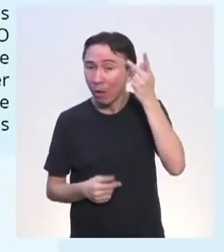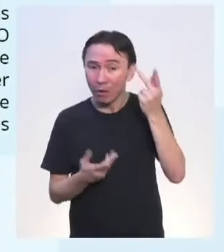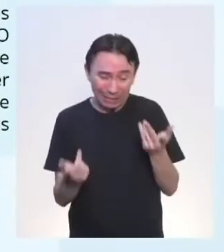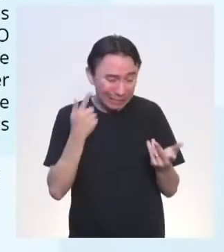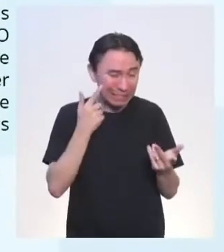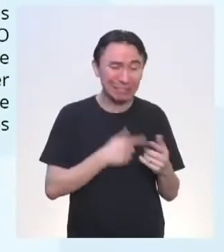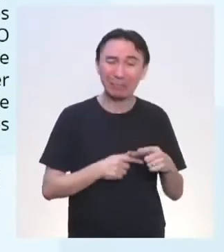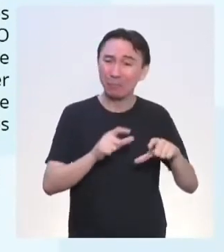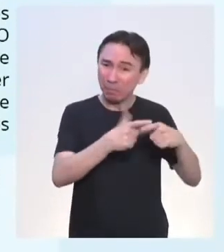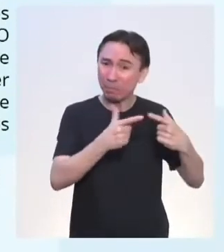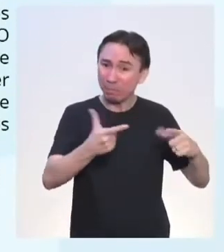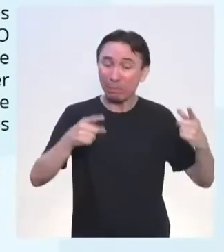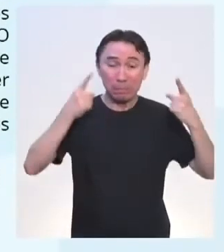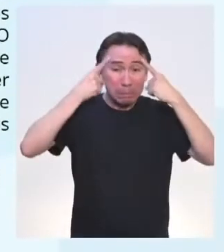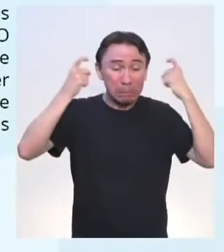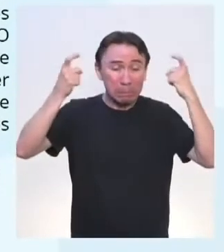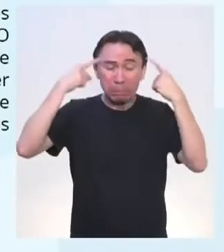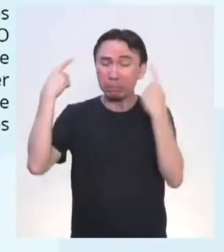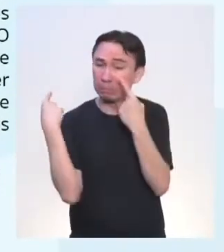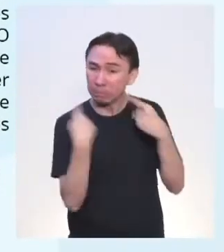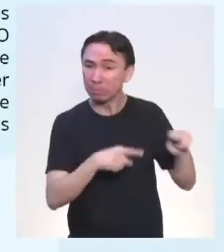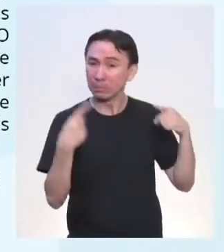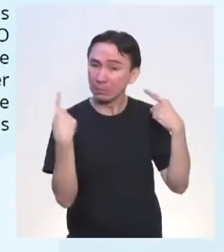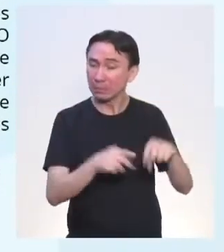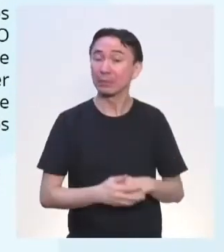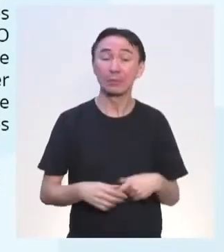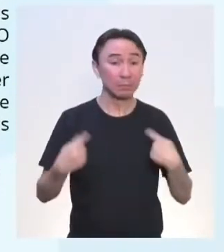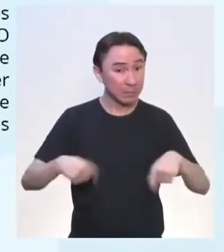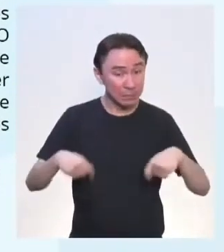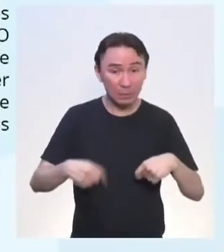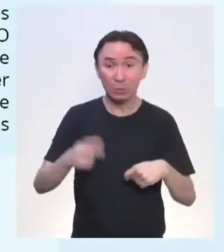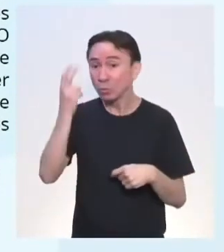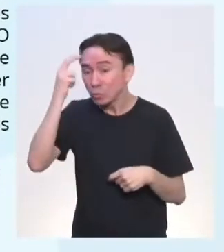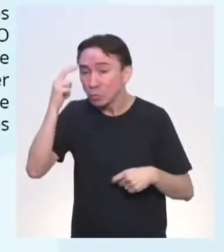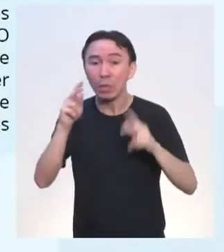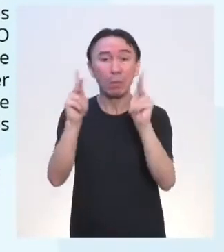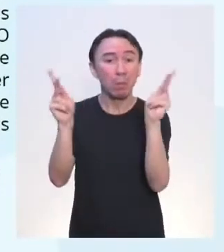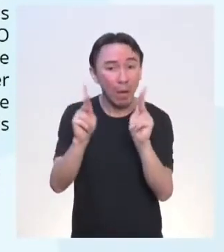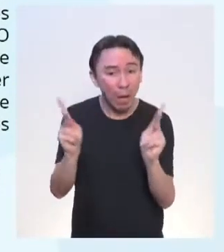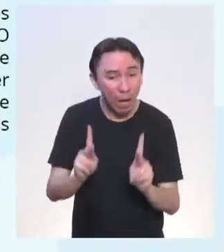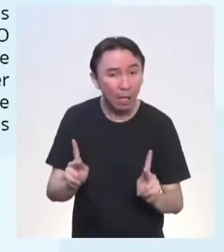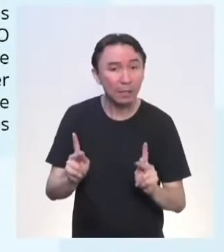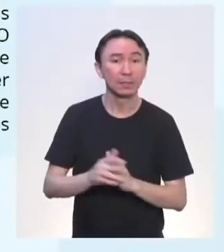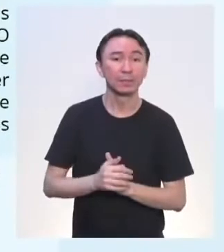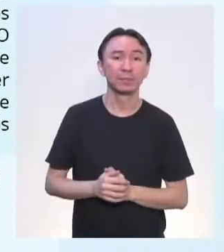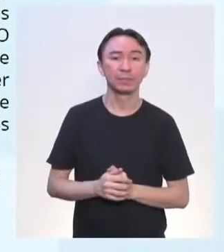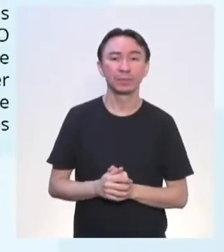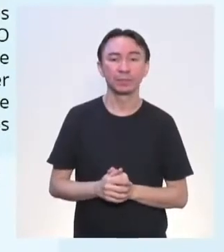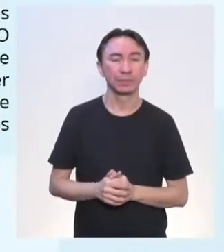da paz à cultura da violência. Onde buscar as inspirações para a cultura da